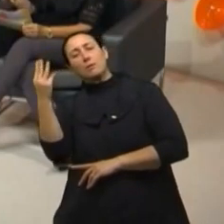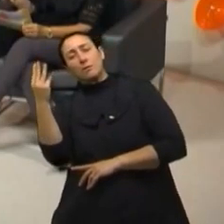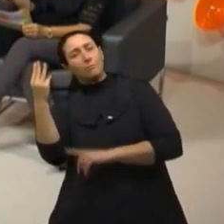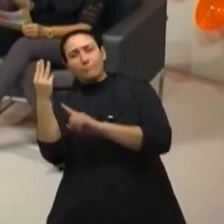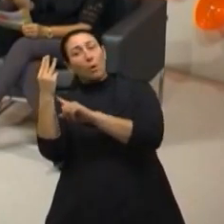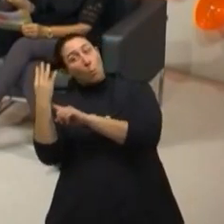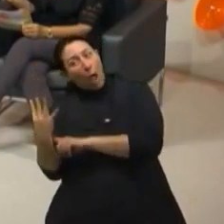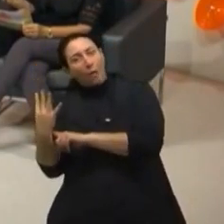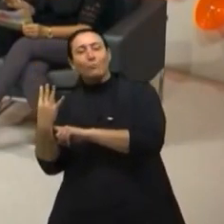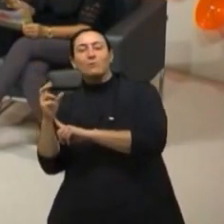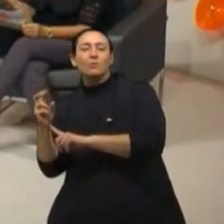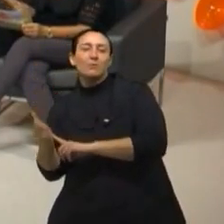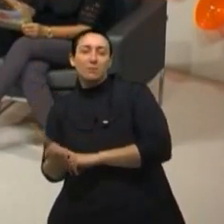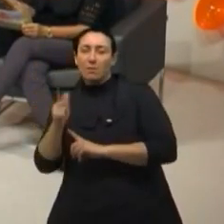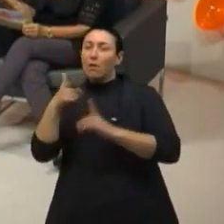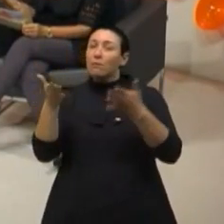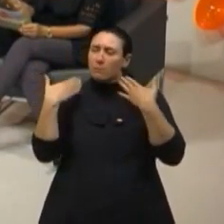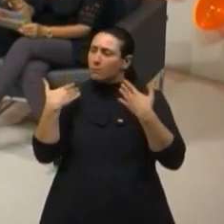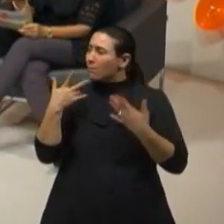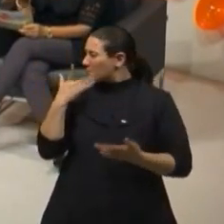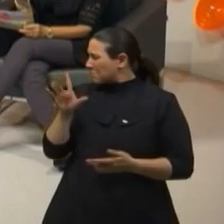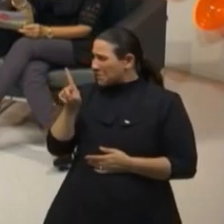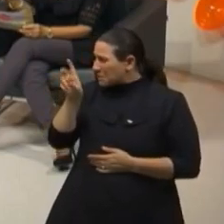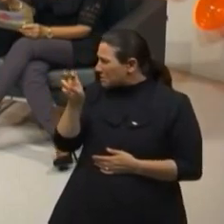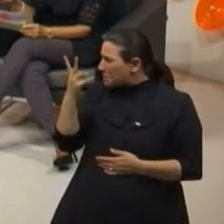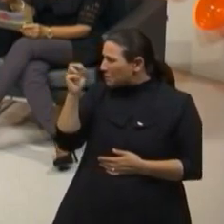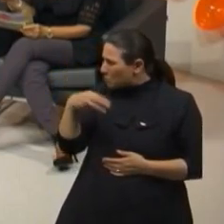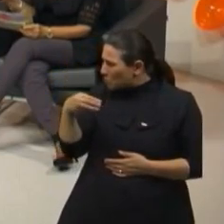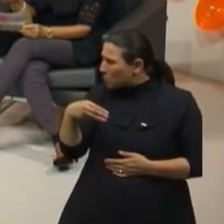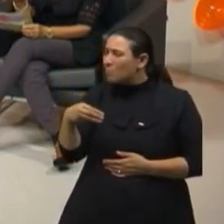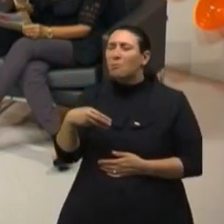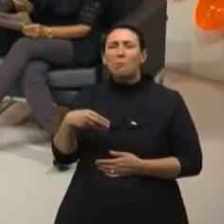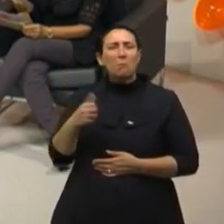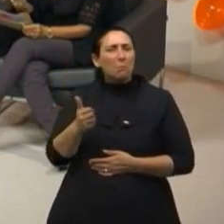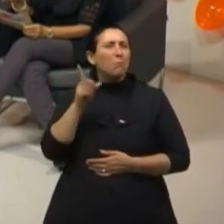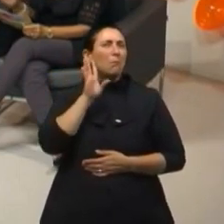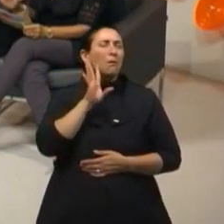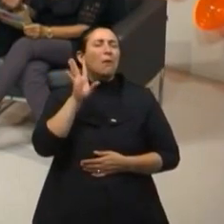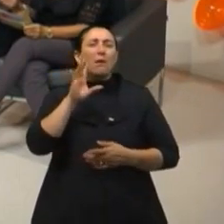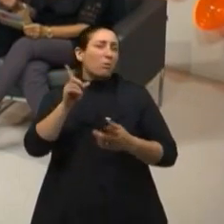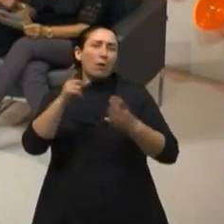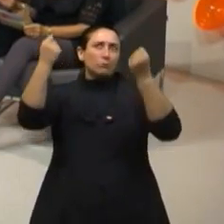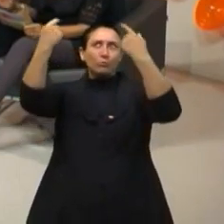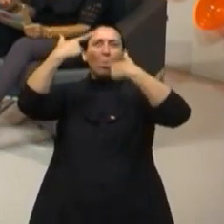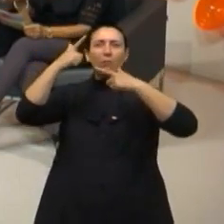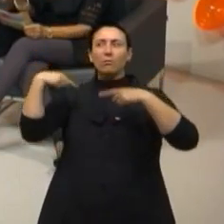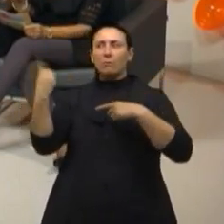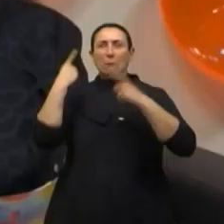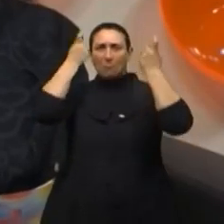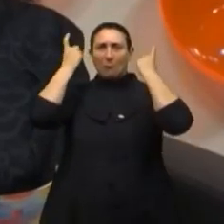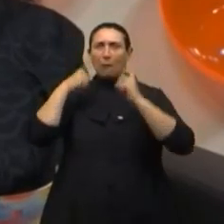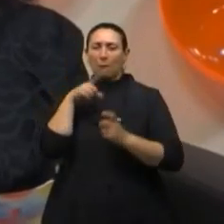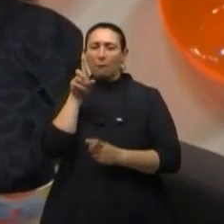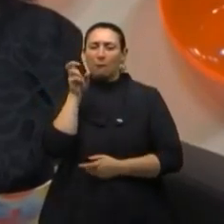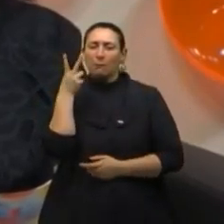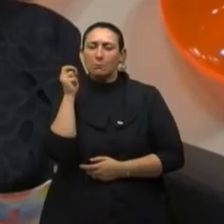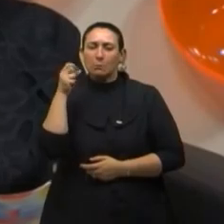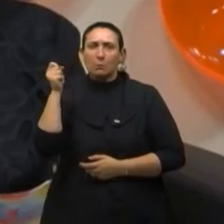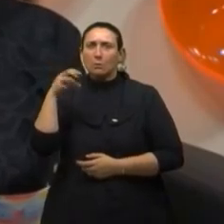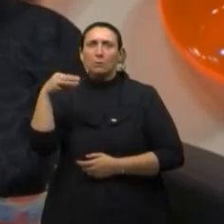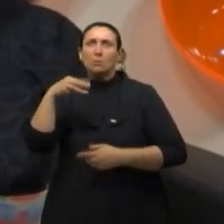depois são 15:20 minutos ninguém vai ficar bronzeado ou tostado que nem costumo dizer com